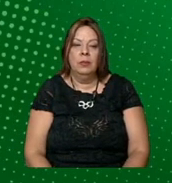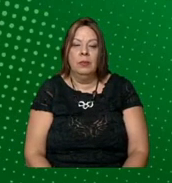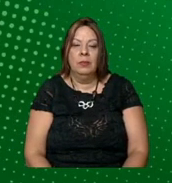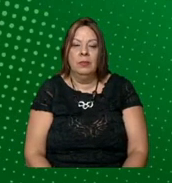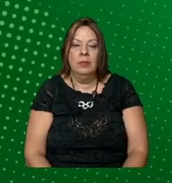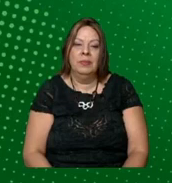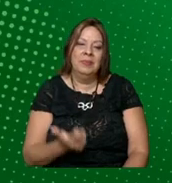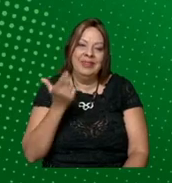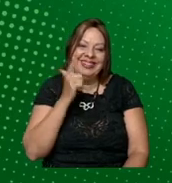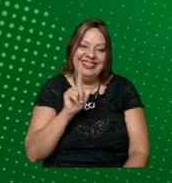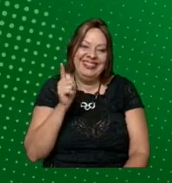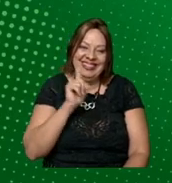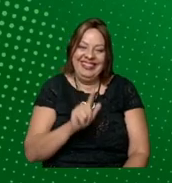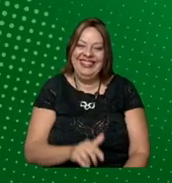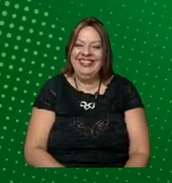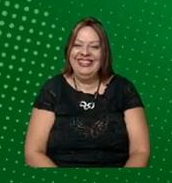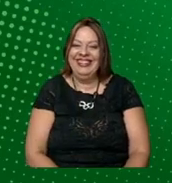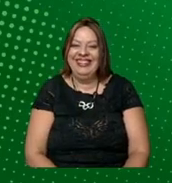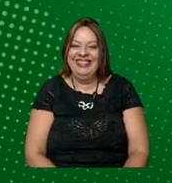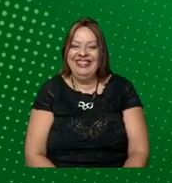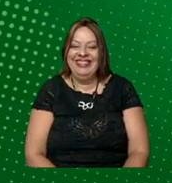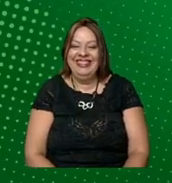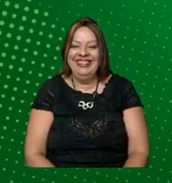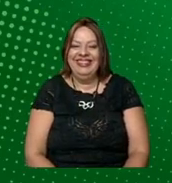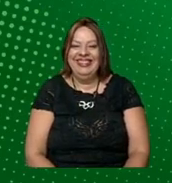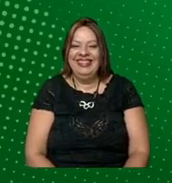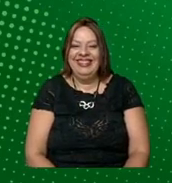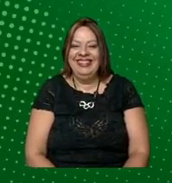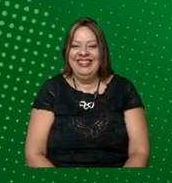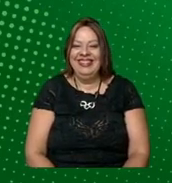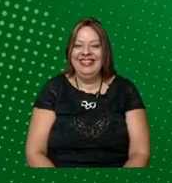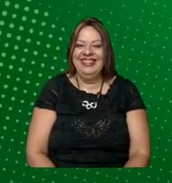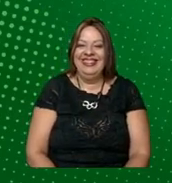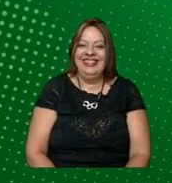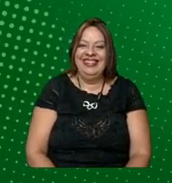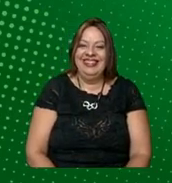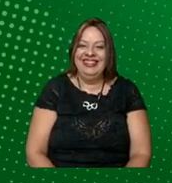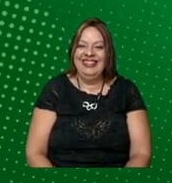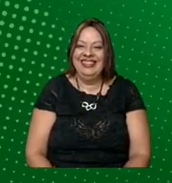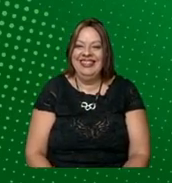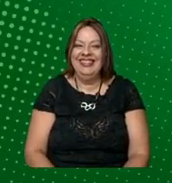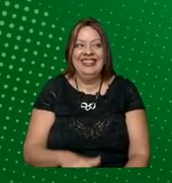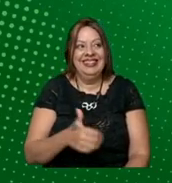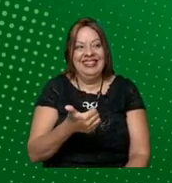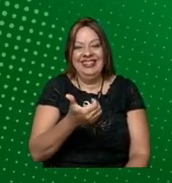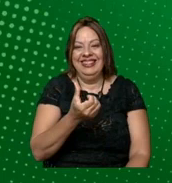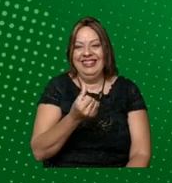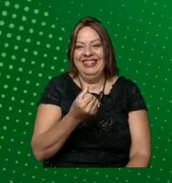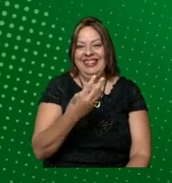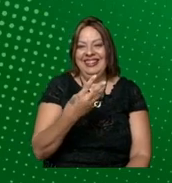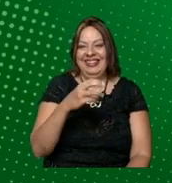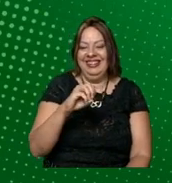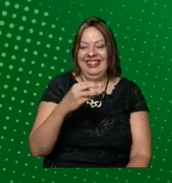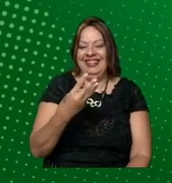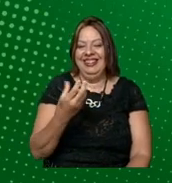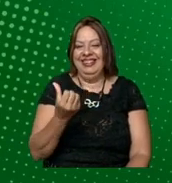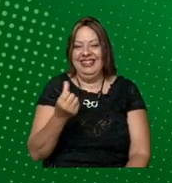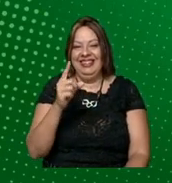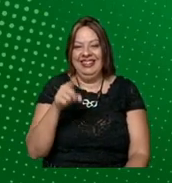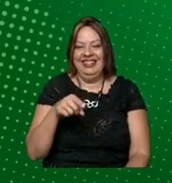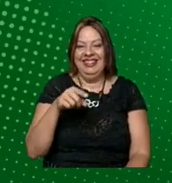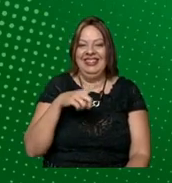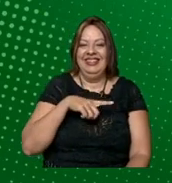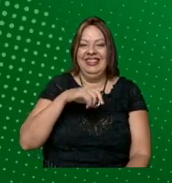aplicativo e está levando de volta R$500. Olha só, mais R$500 para o título